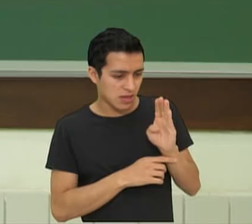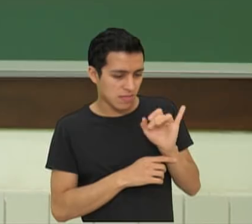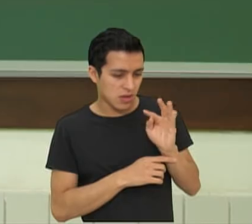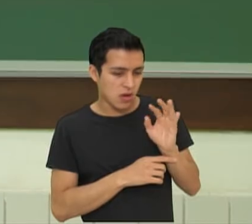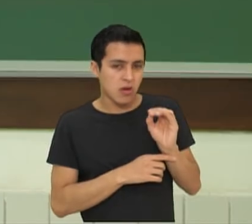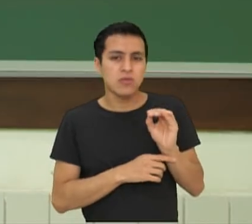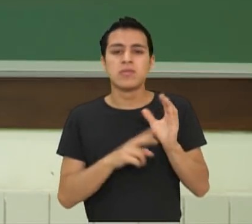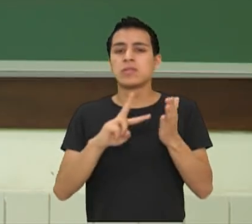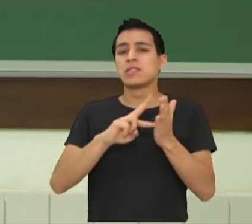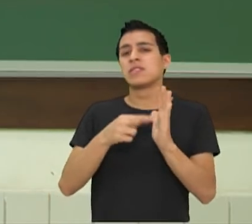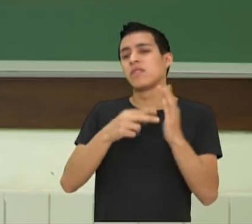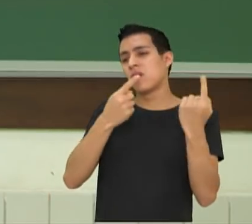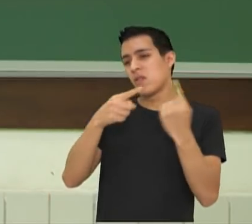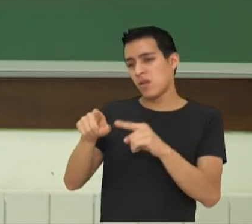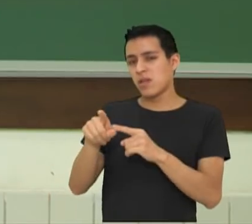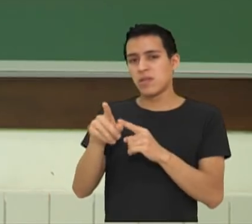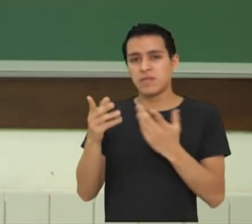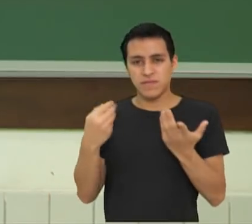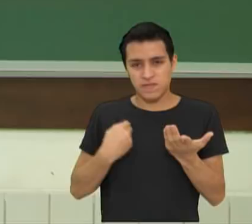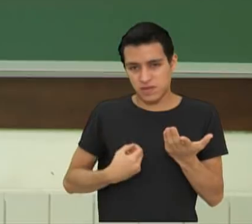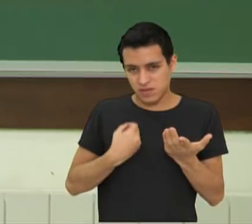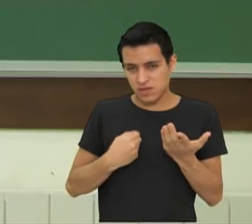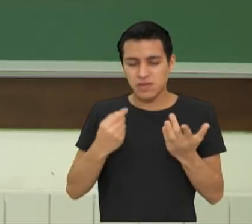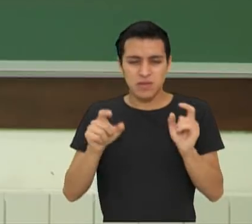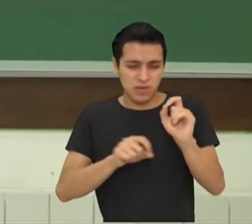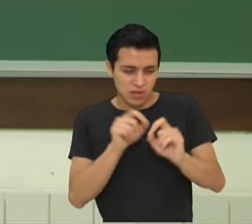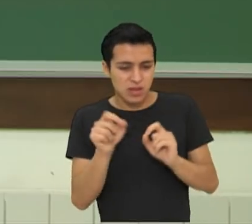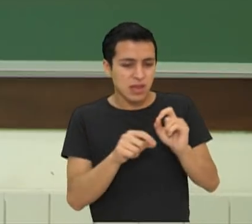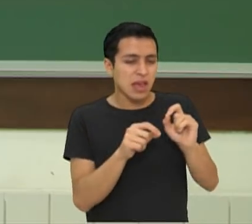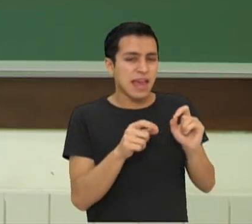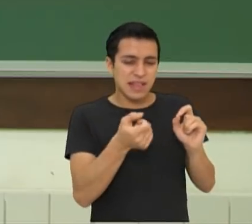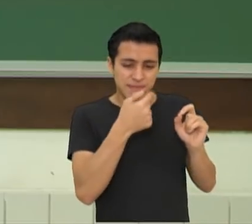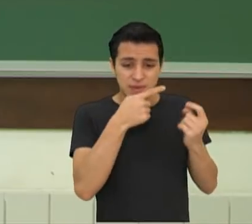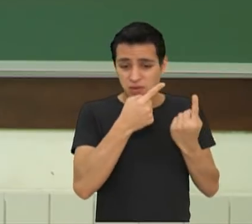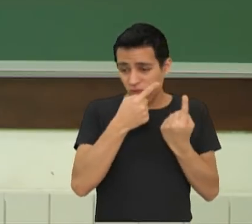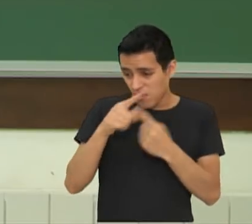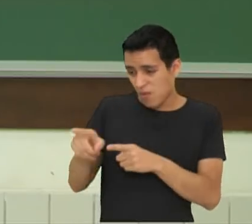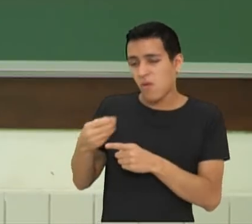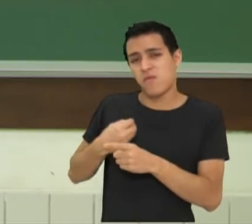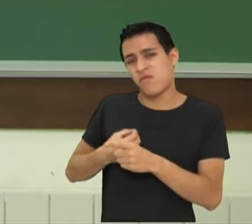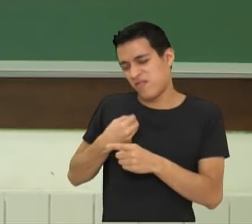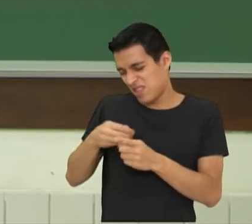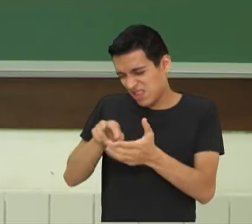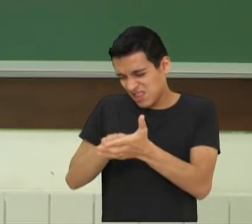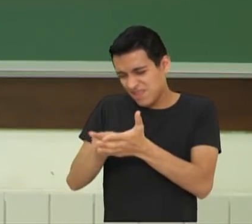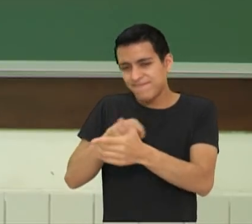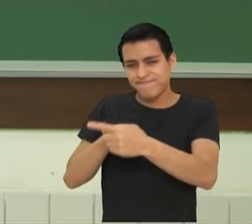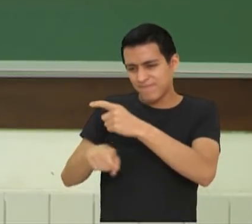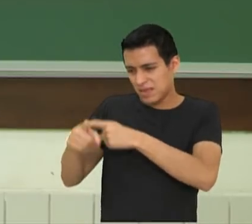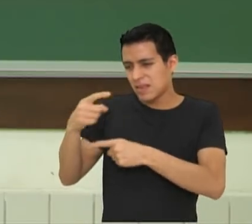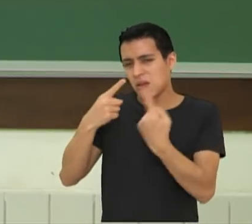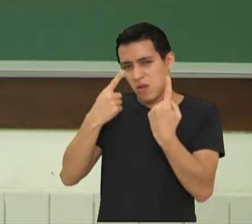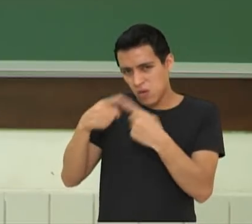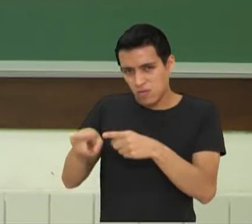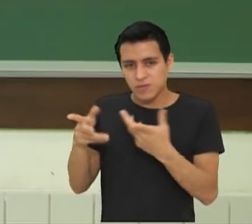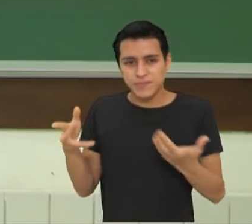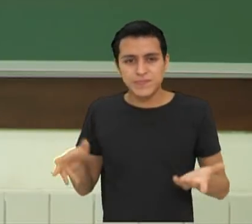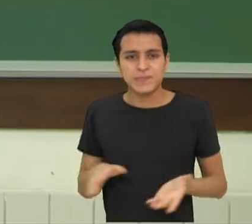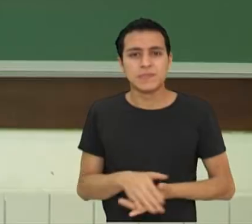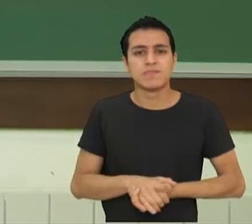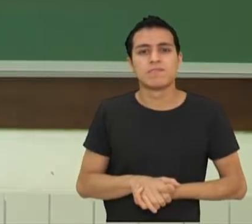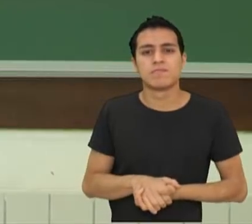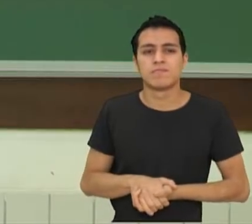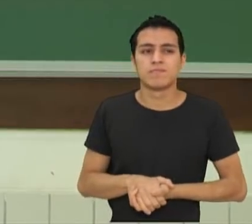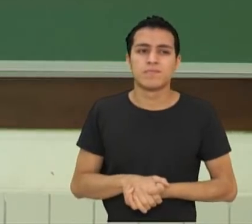anti significa contra, bio, vida. Então, um antibiótico era uma substância contra um ser vivo, nesse caso, a bactéria,